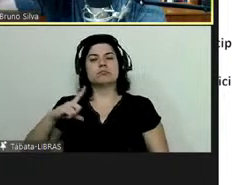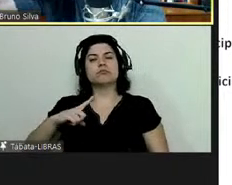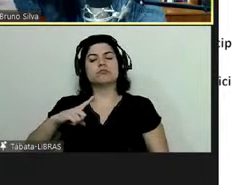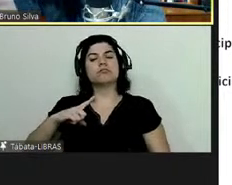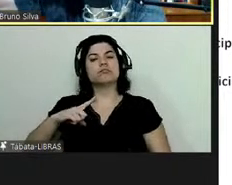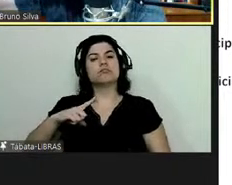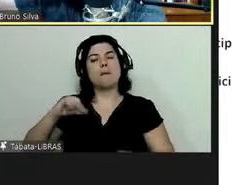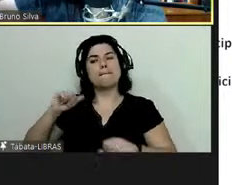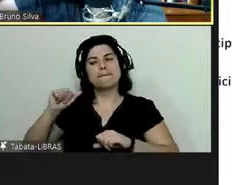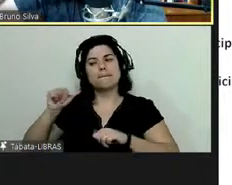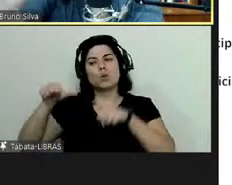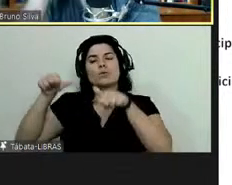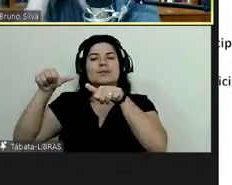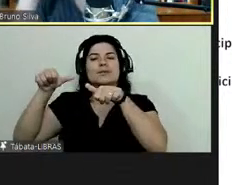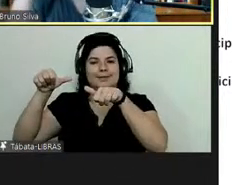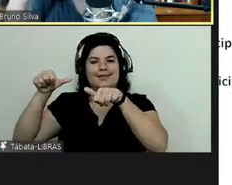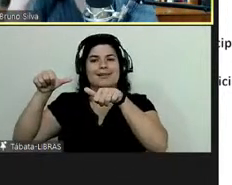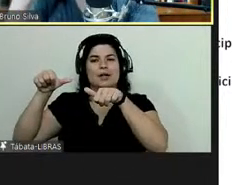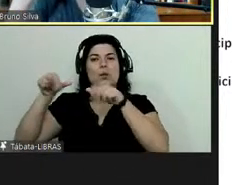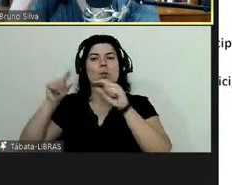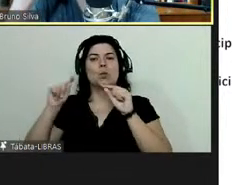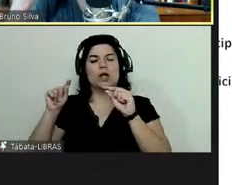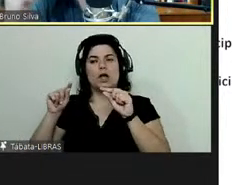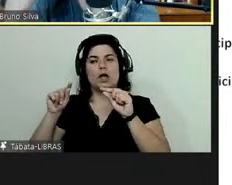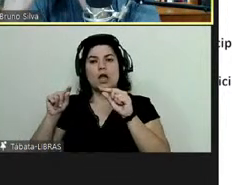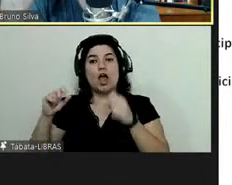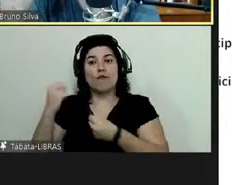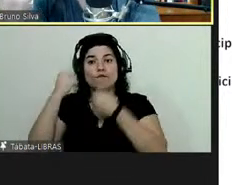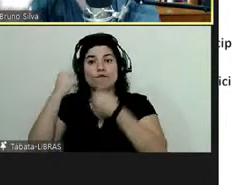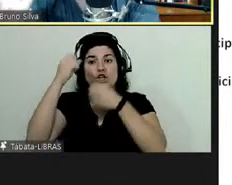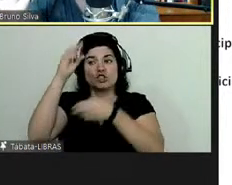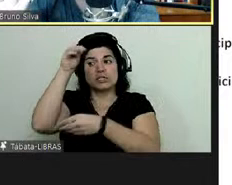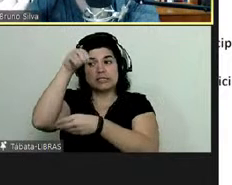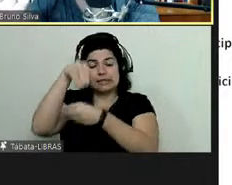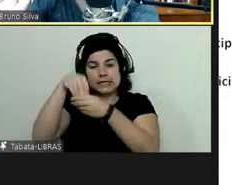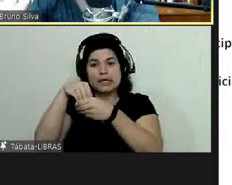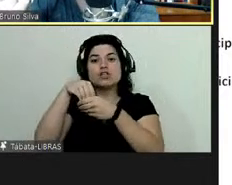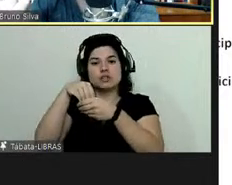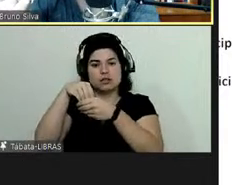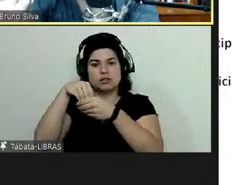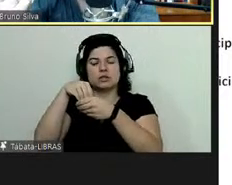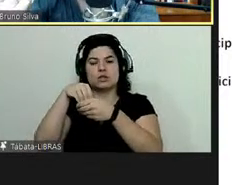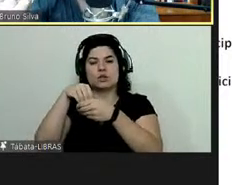pêndulo oscilou MA o tipo de fortalecimento dos governos subnacionais